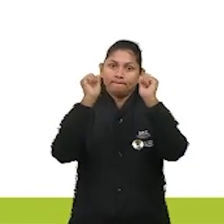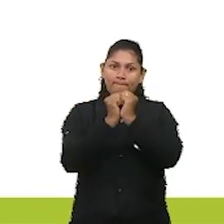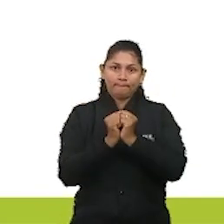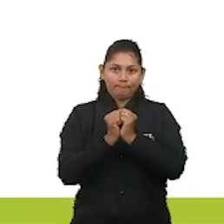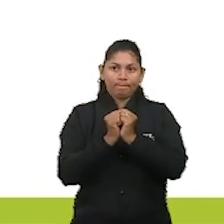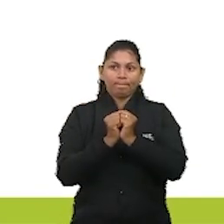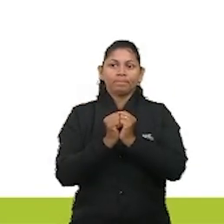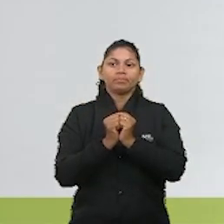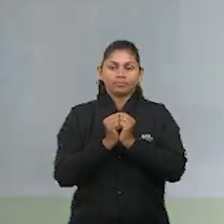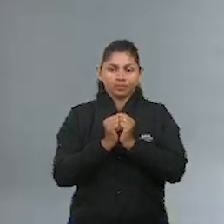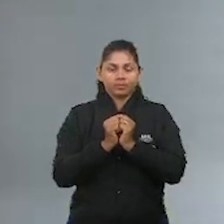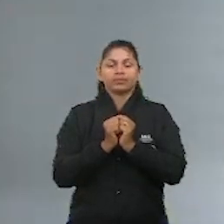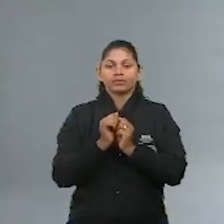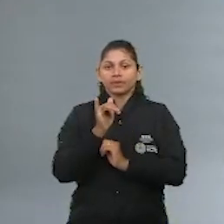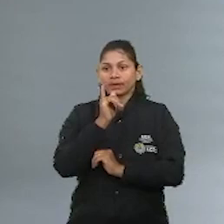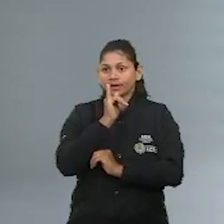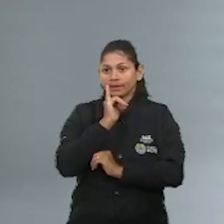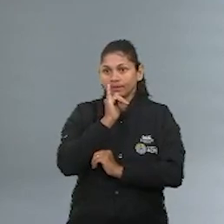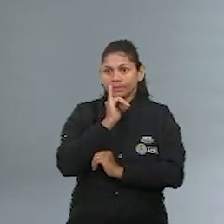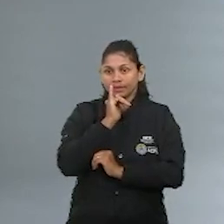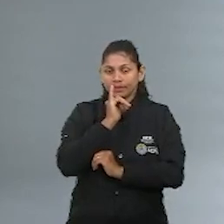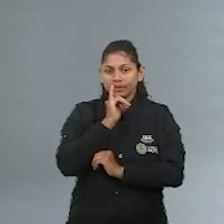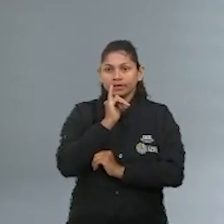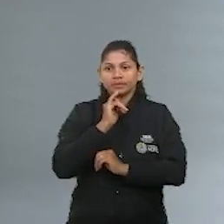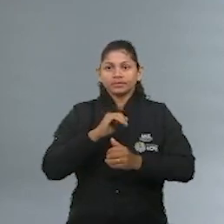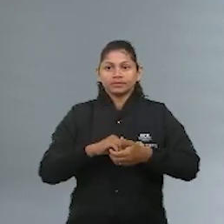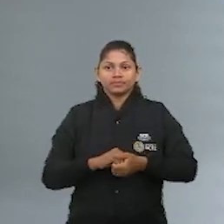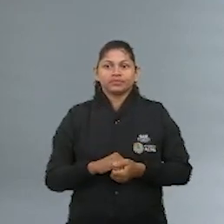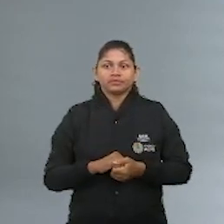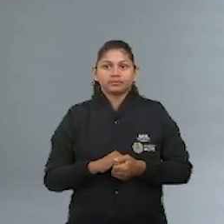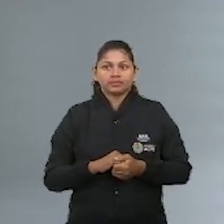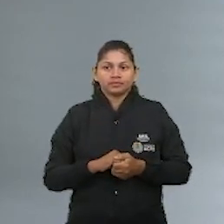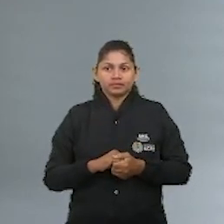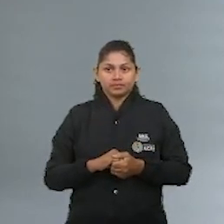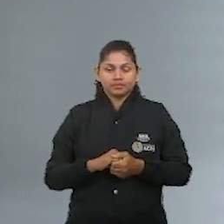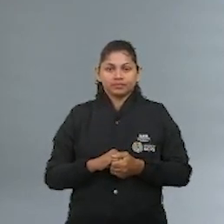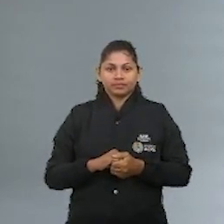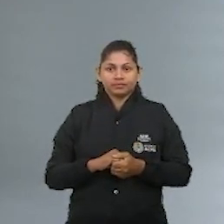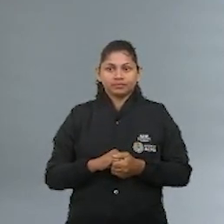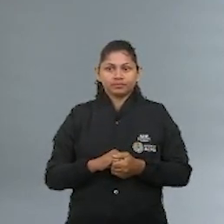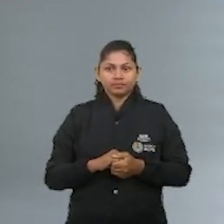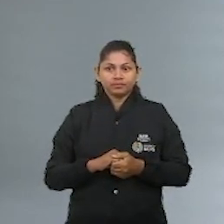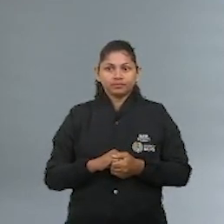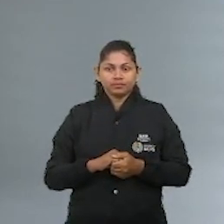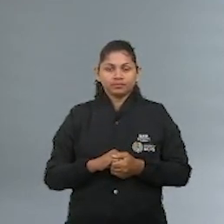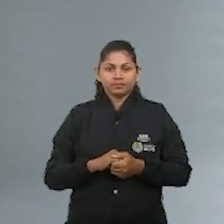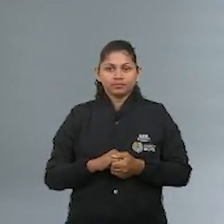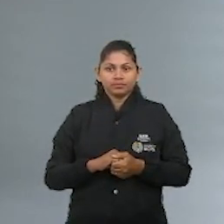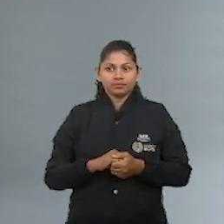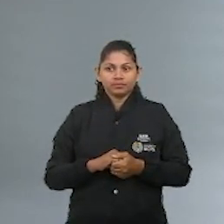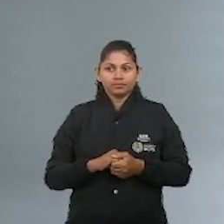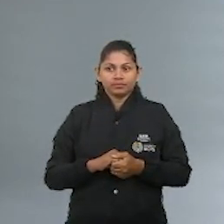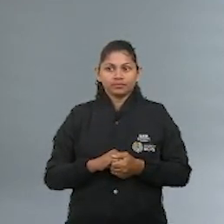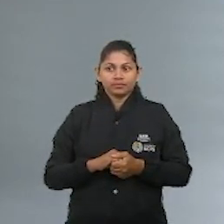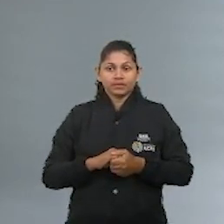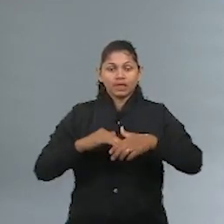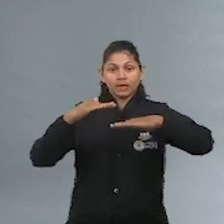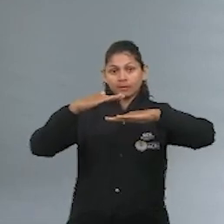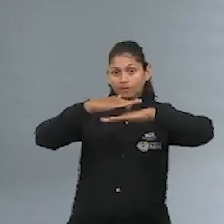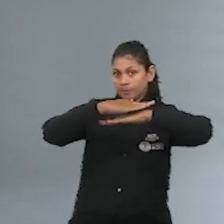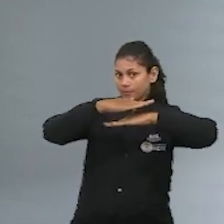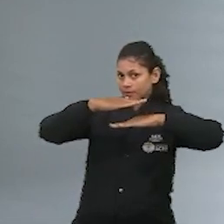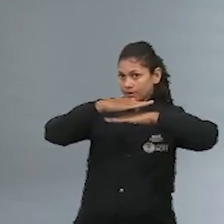símbolo da nossa fonte, né? E aí aqui está saindo a tensão elétrica,